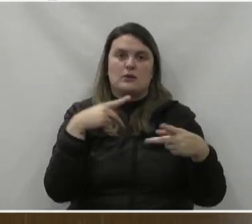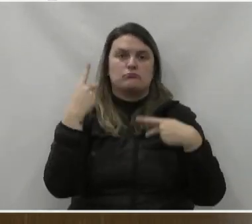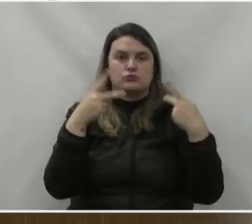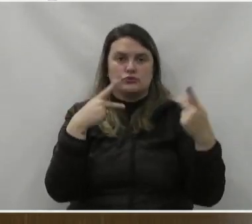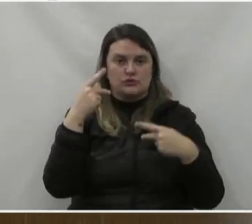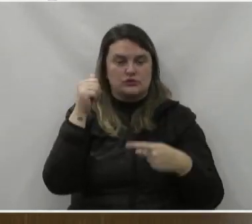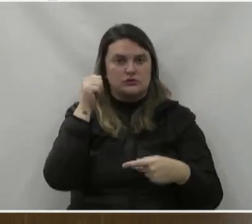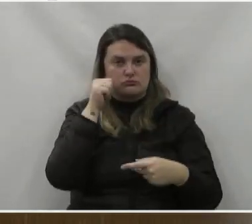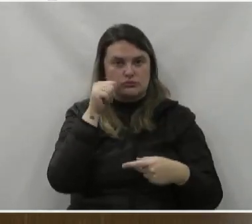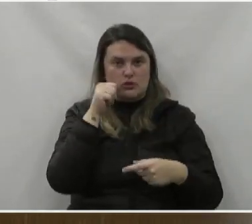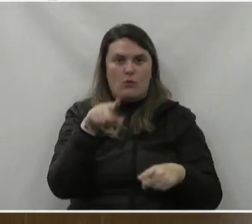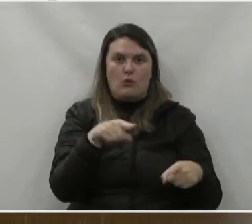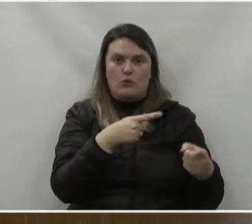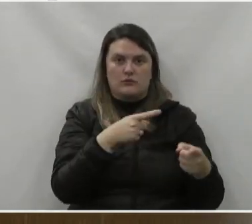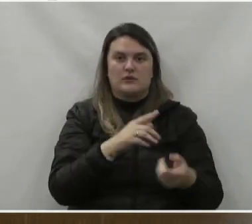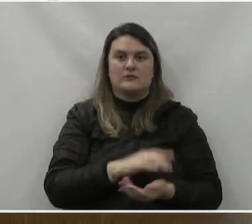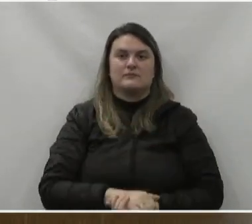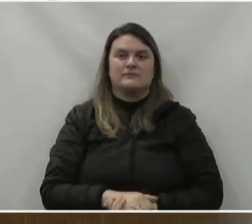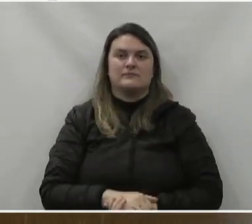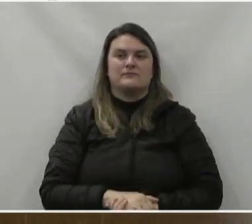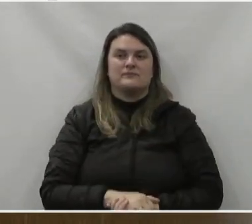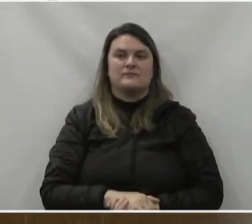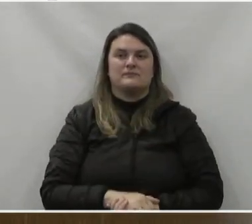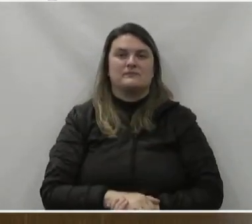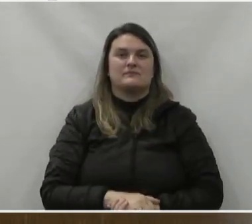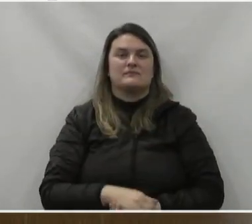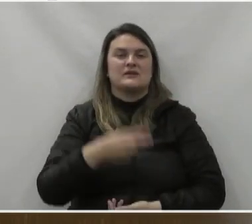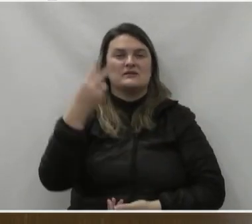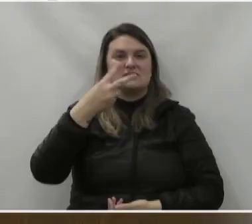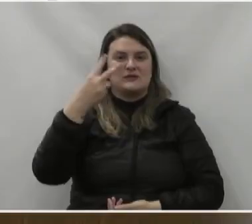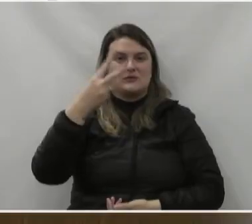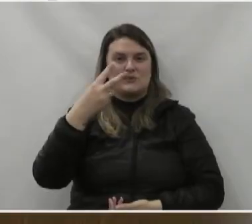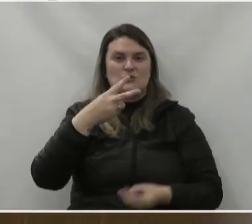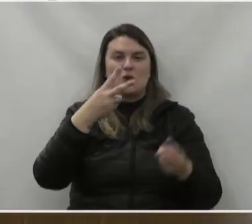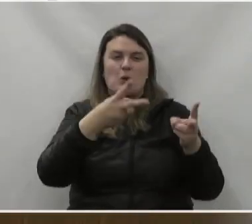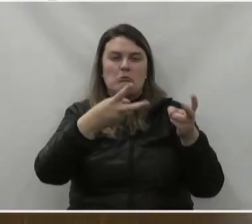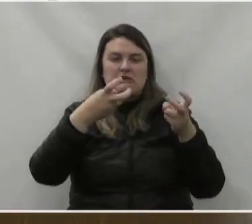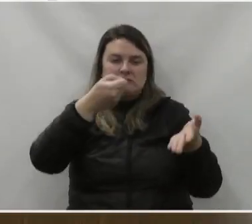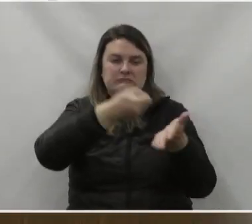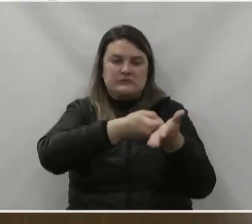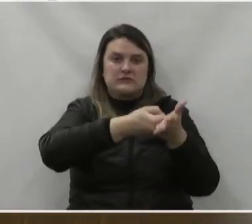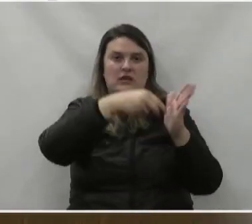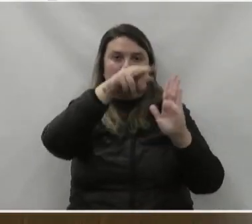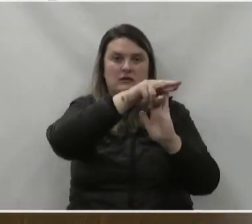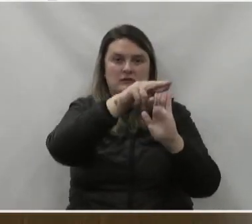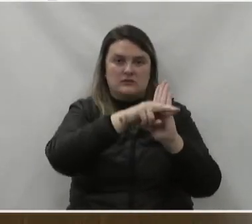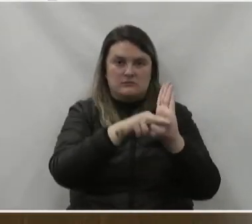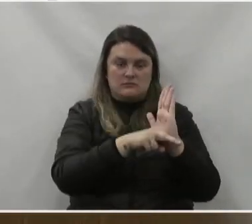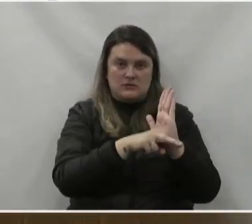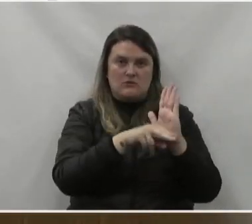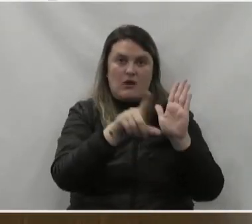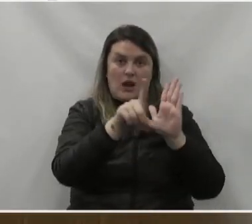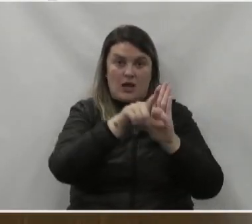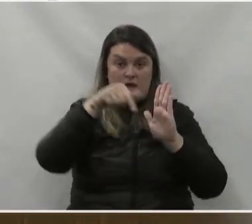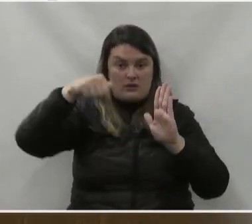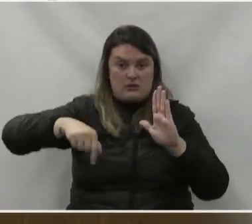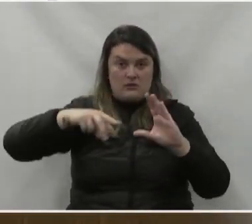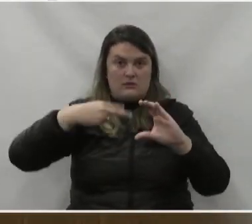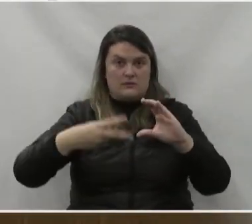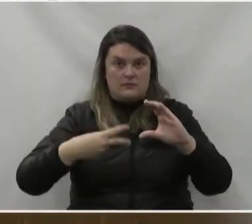gênero, onde quer que se manifeste. Segundo, com a observância rigorosa do regimento interno e das leis que regem esta